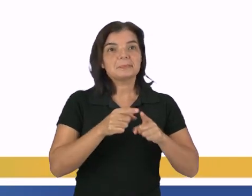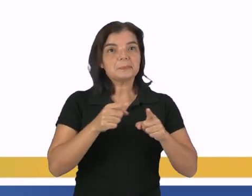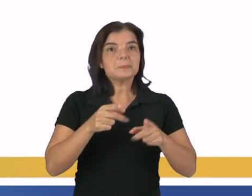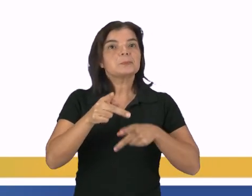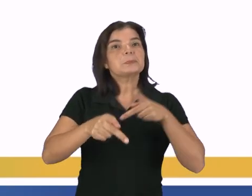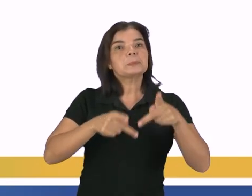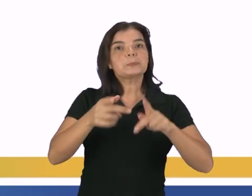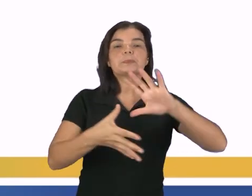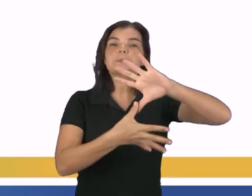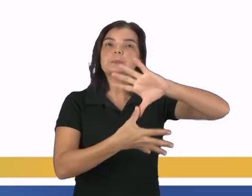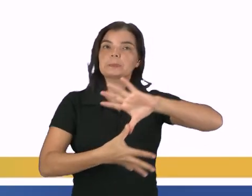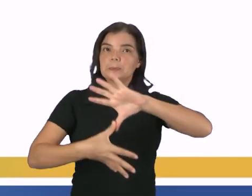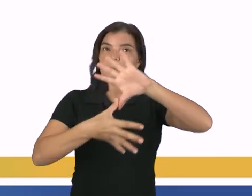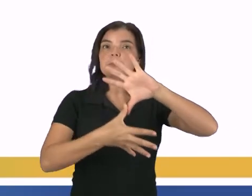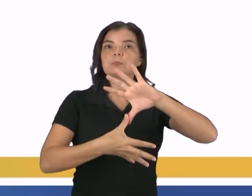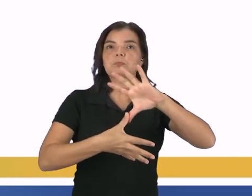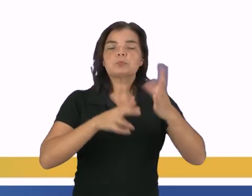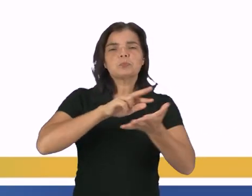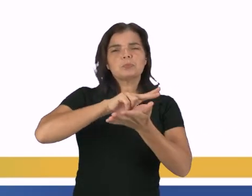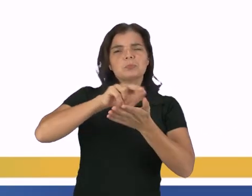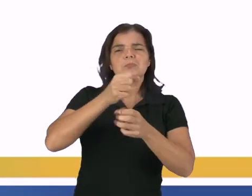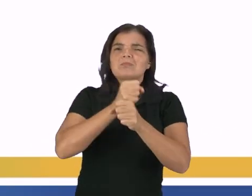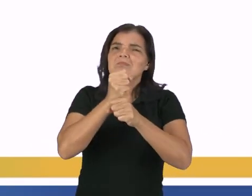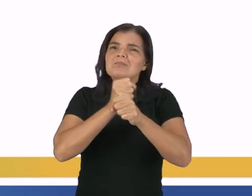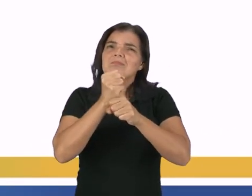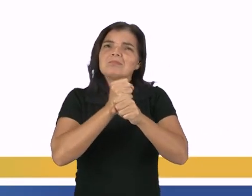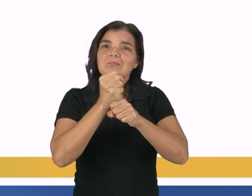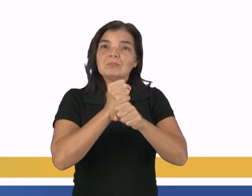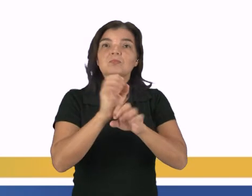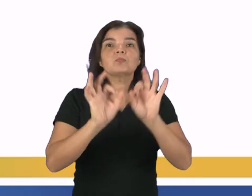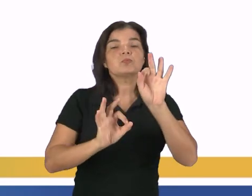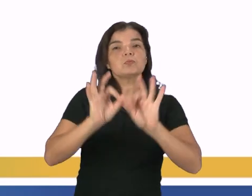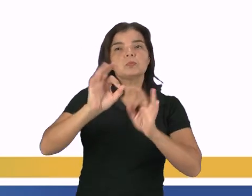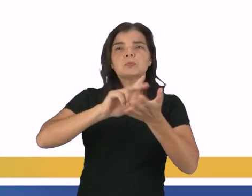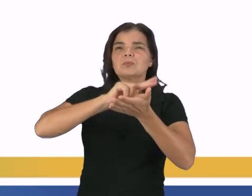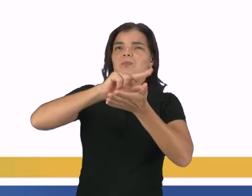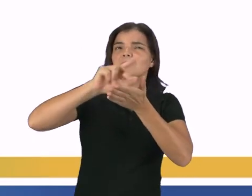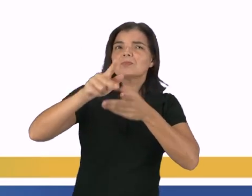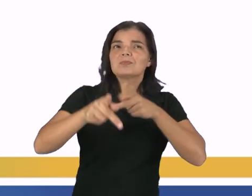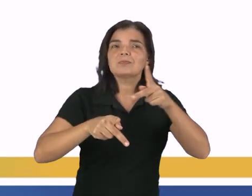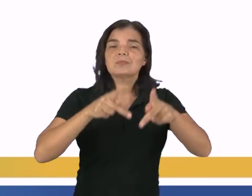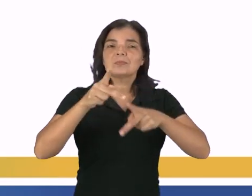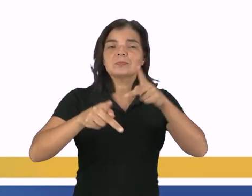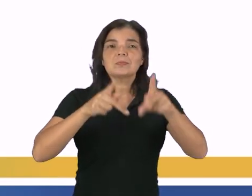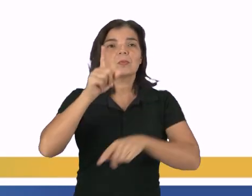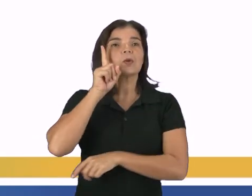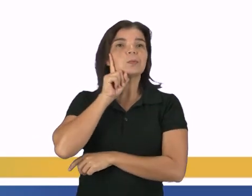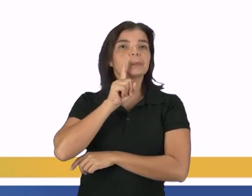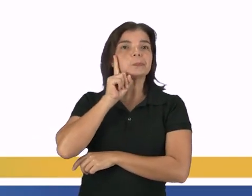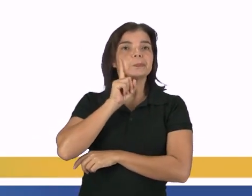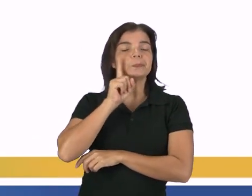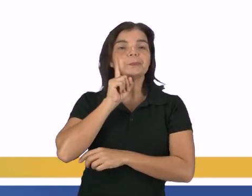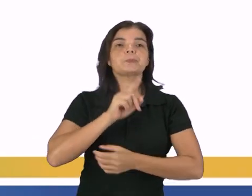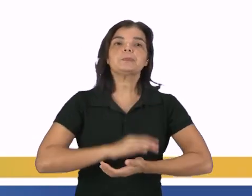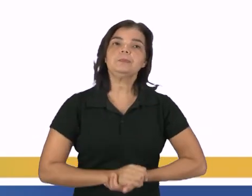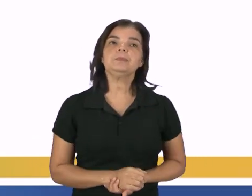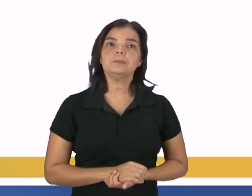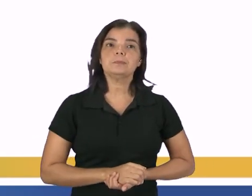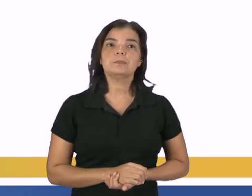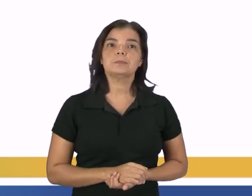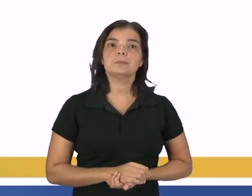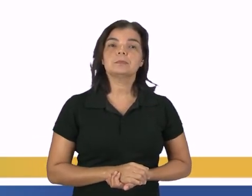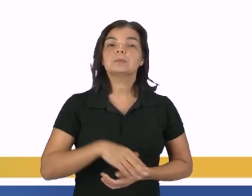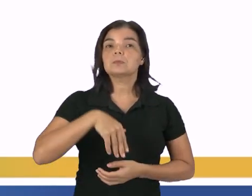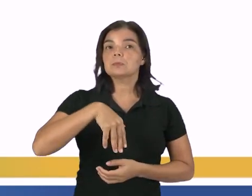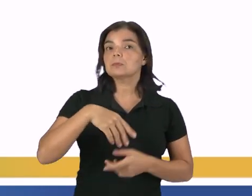partir do povoamento da América e por milhares de anos, formou-se a diversidade dos povos